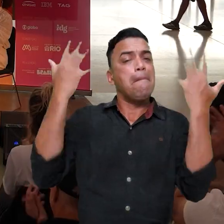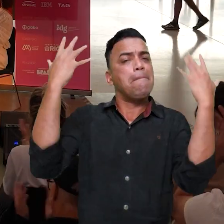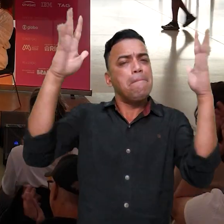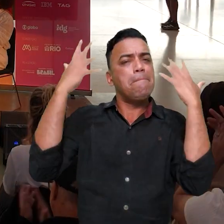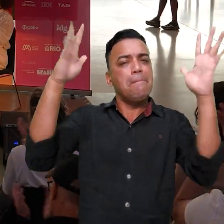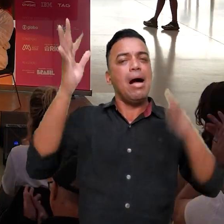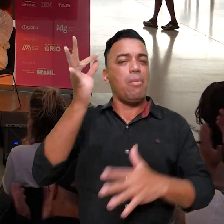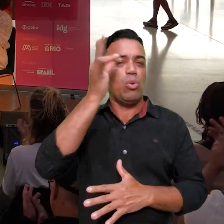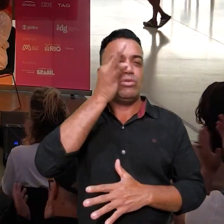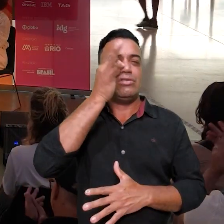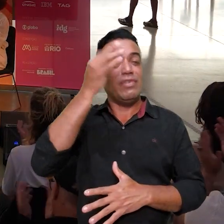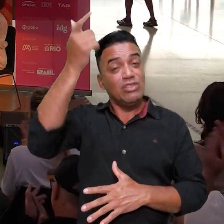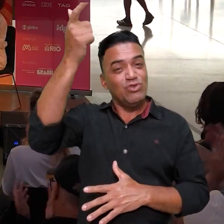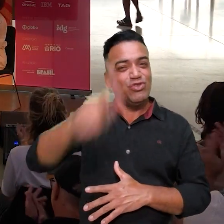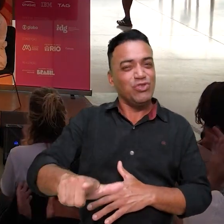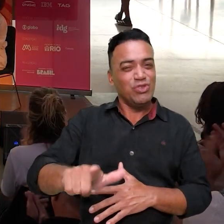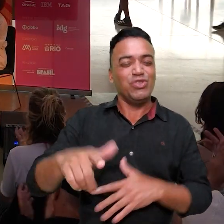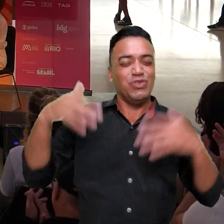uma vez.